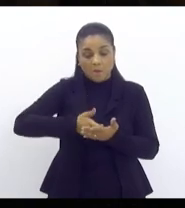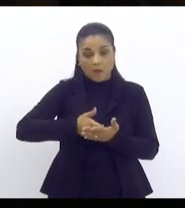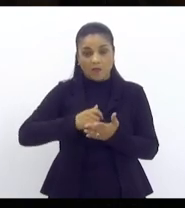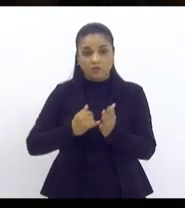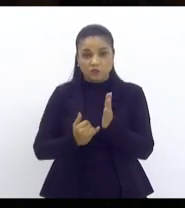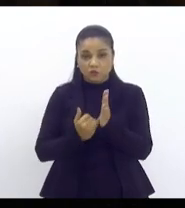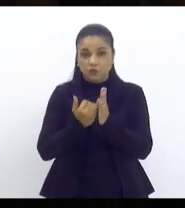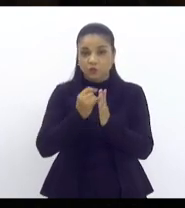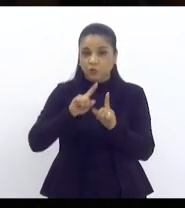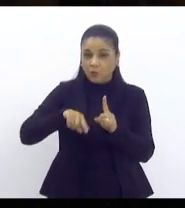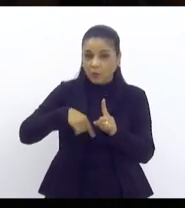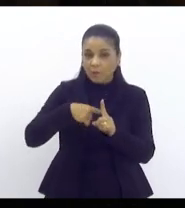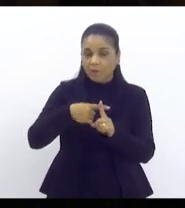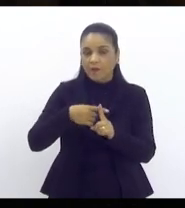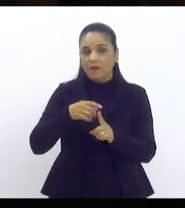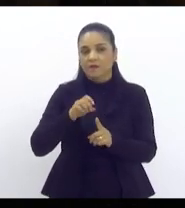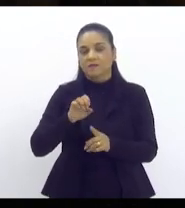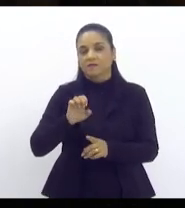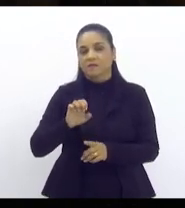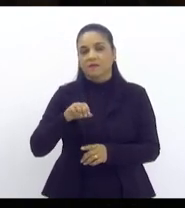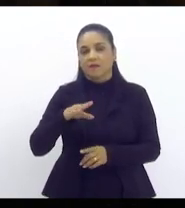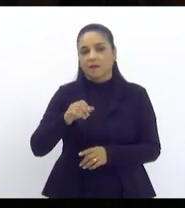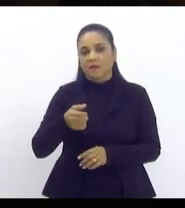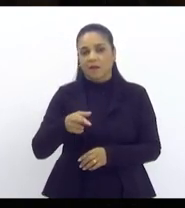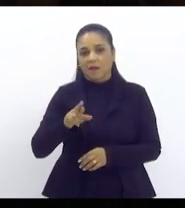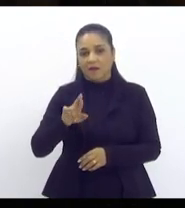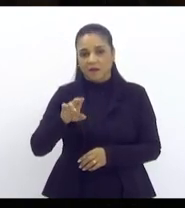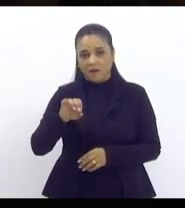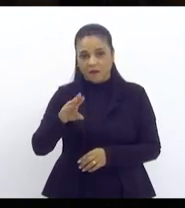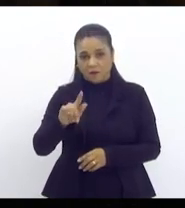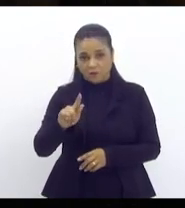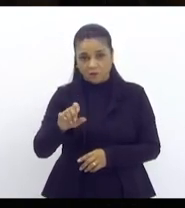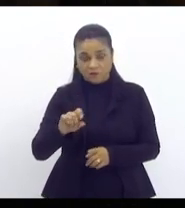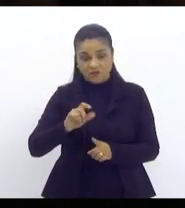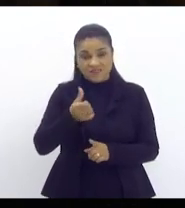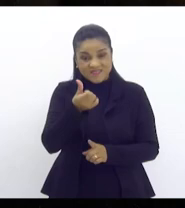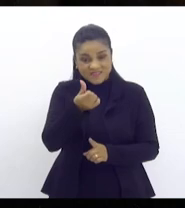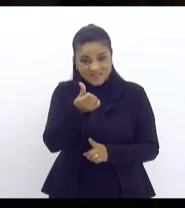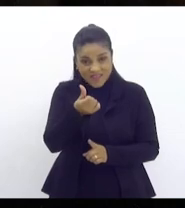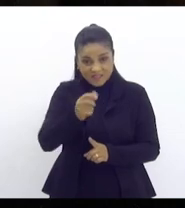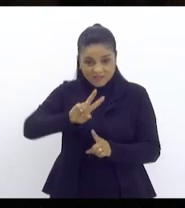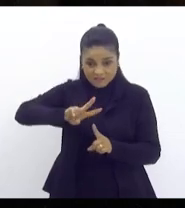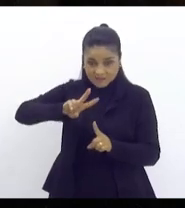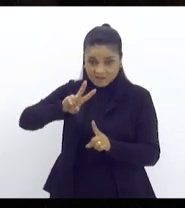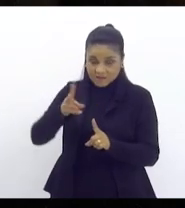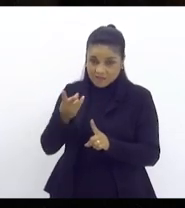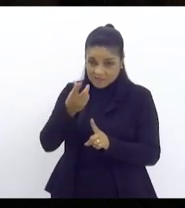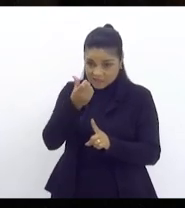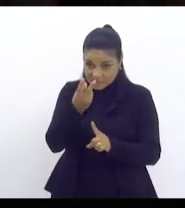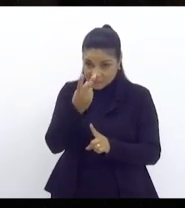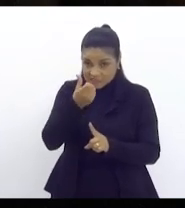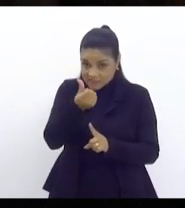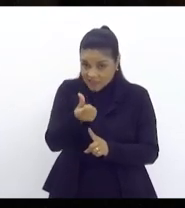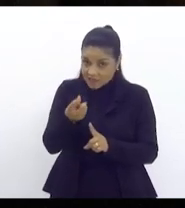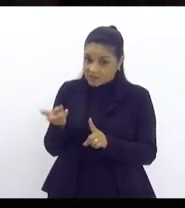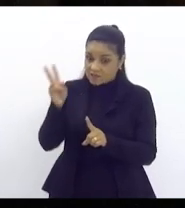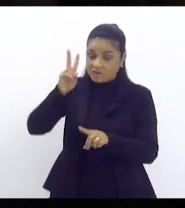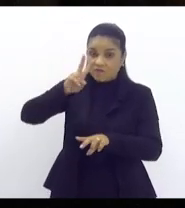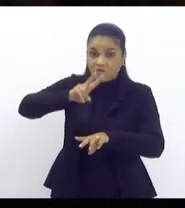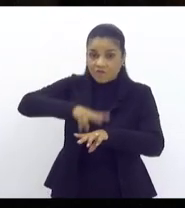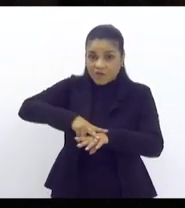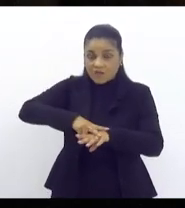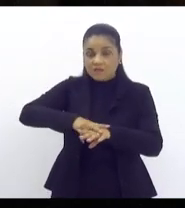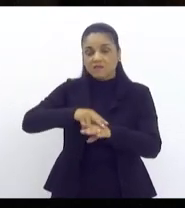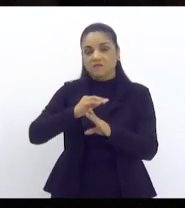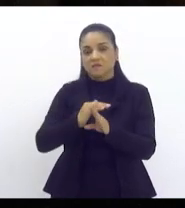encargos, mais principal da dívida, 6 vezes mais do que o